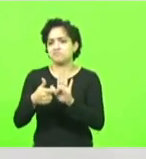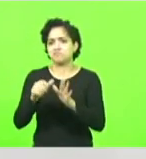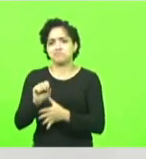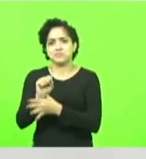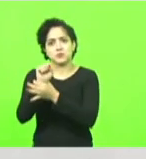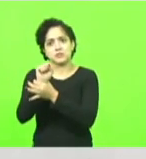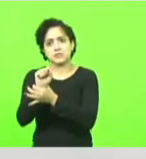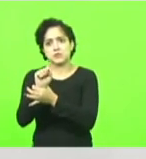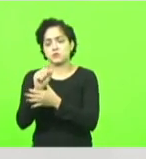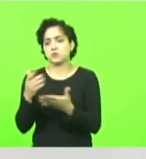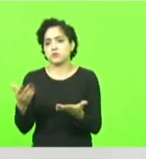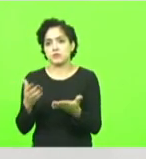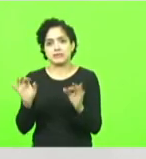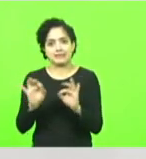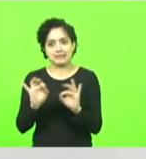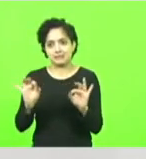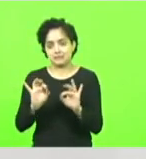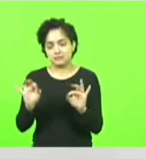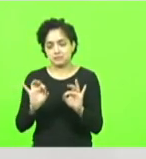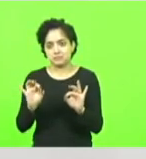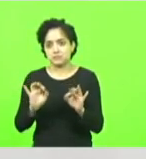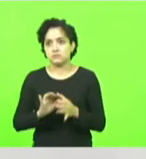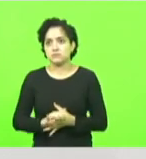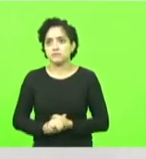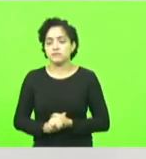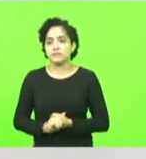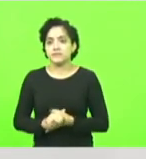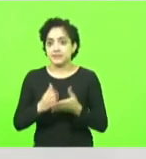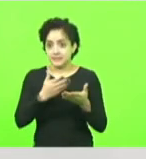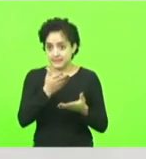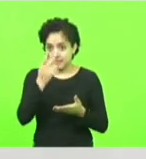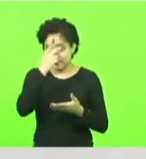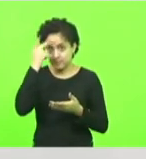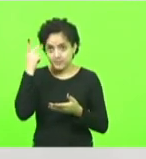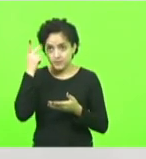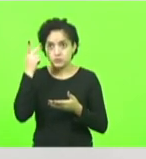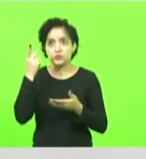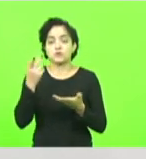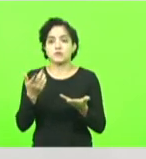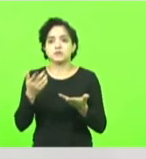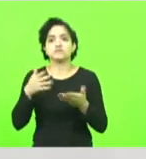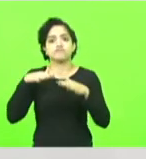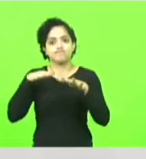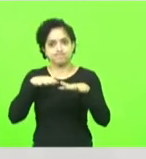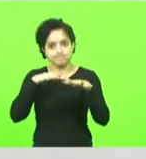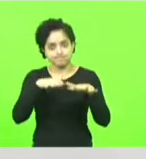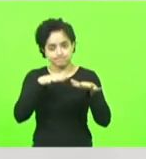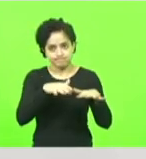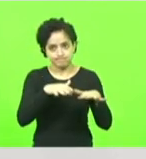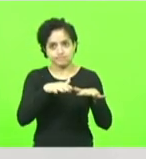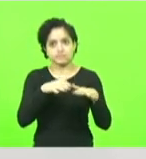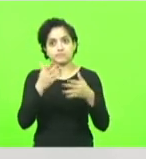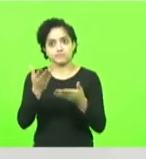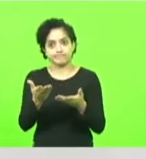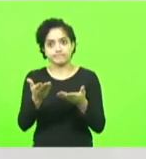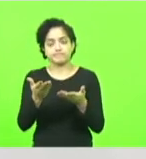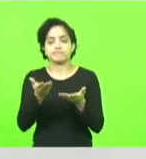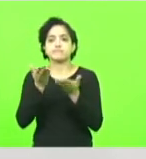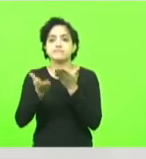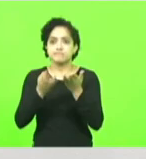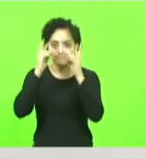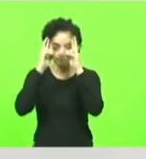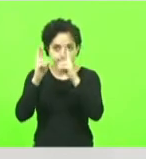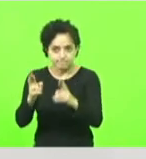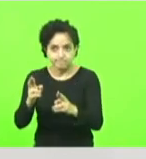a segurança de ninguém. Não assegura. E essas pessoas vão fazer mais uma manifestação. Então, trate-a com